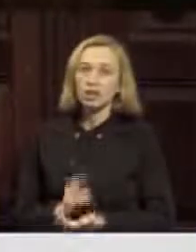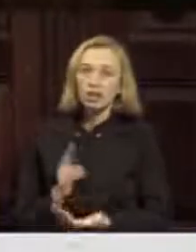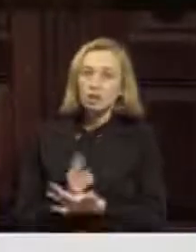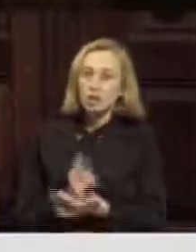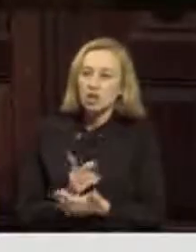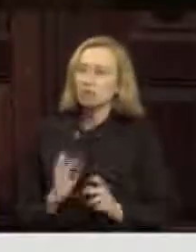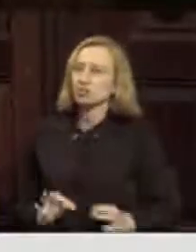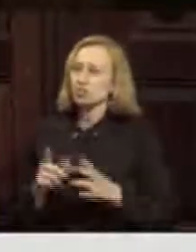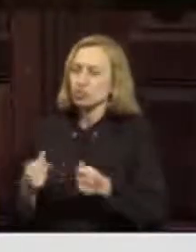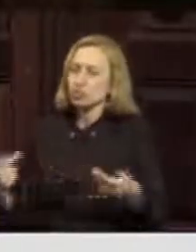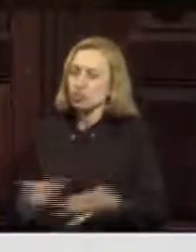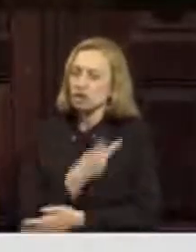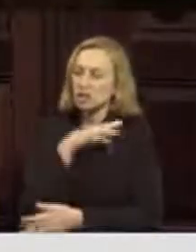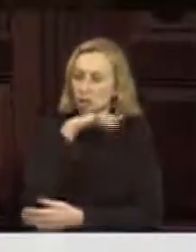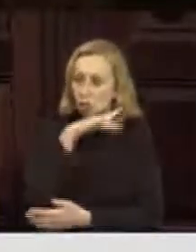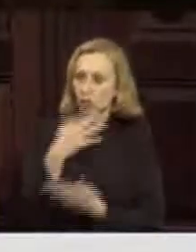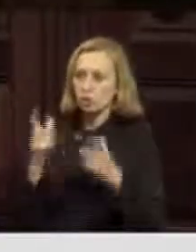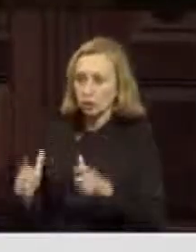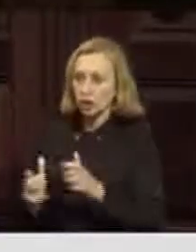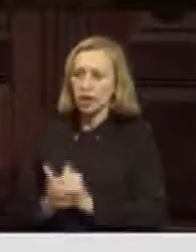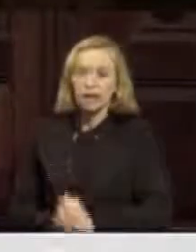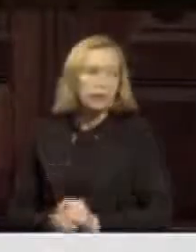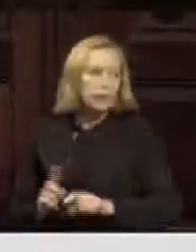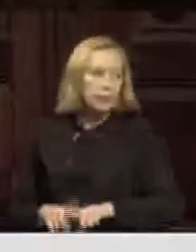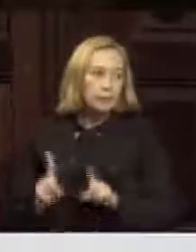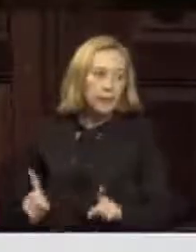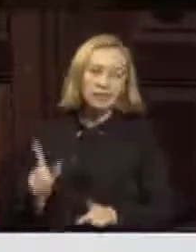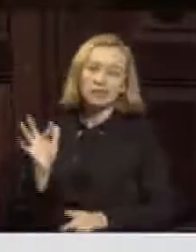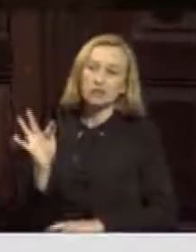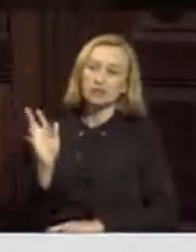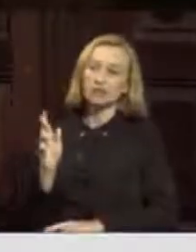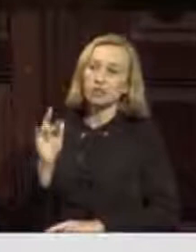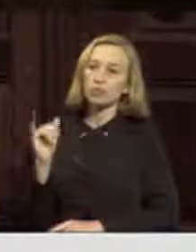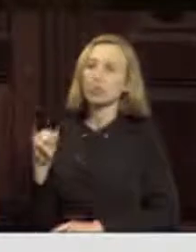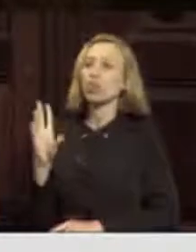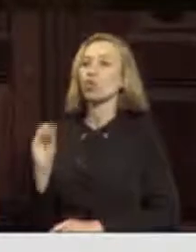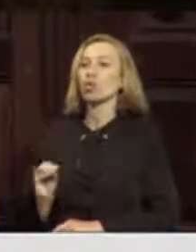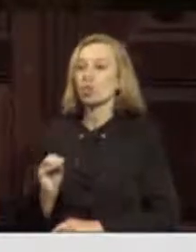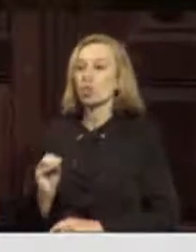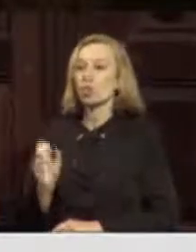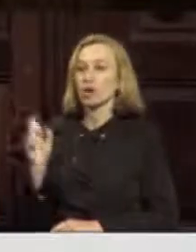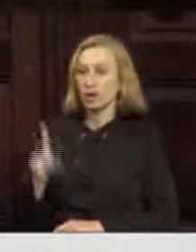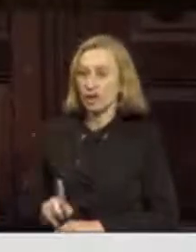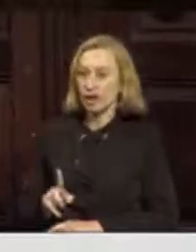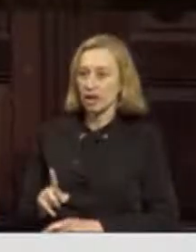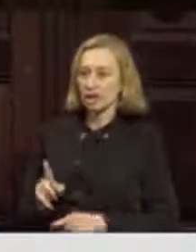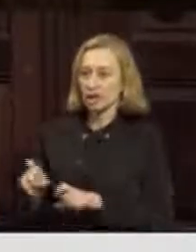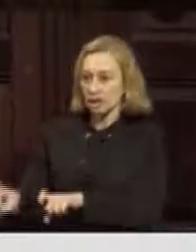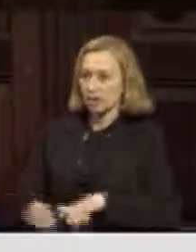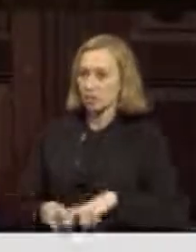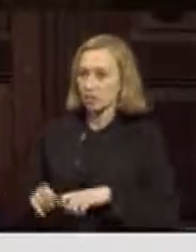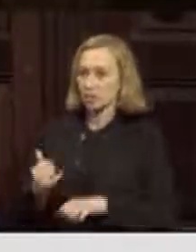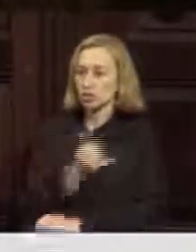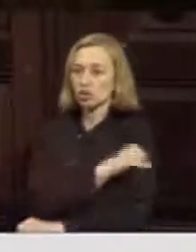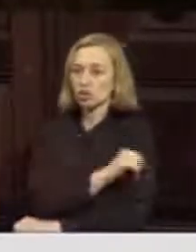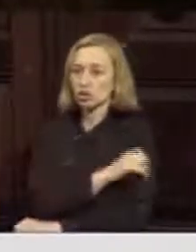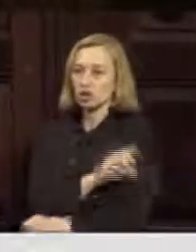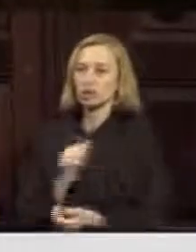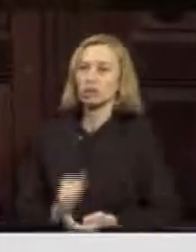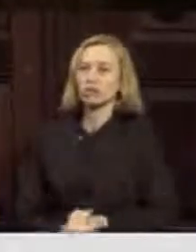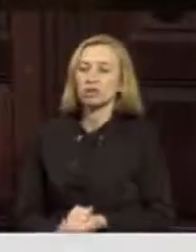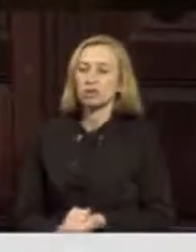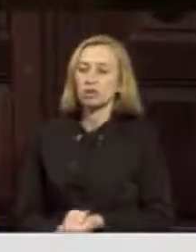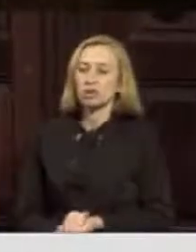catástrofe climática, mas Friburgo ainda é, no interior do Rio de Janeiro, uma